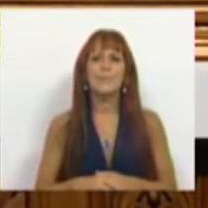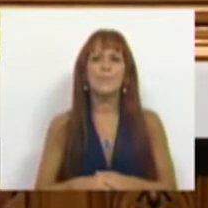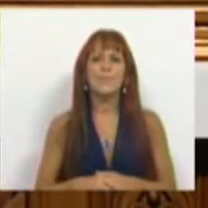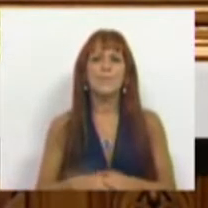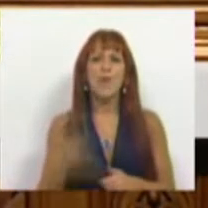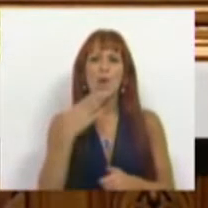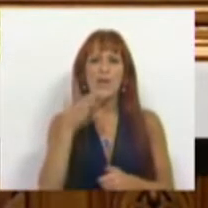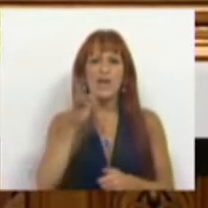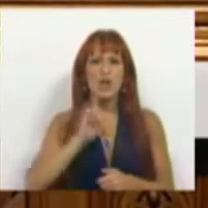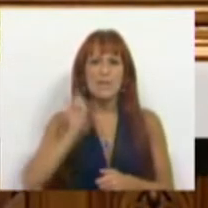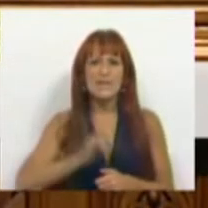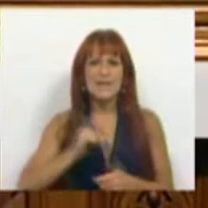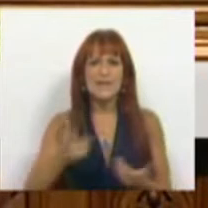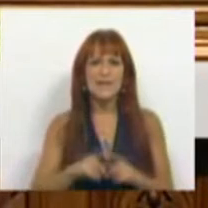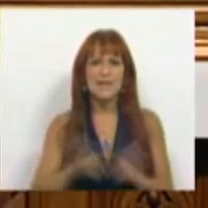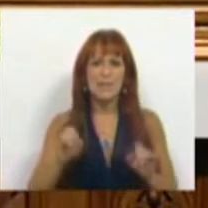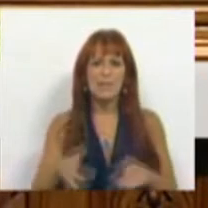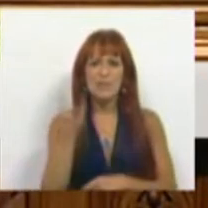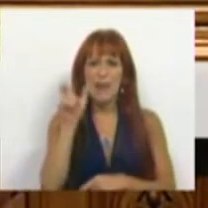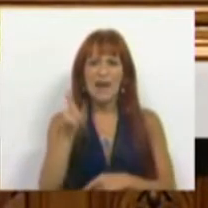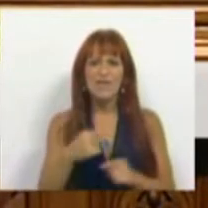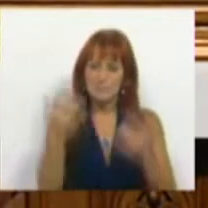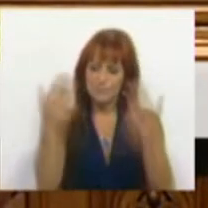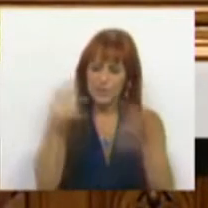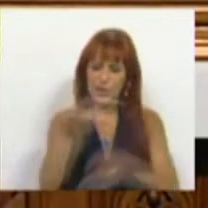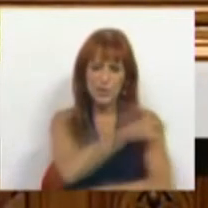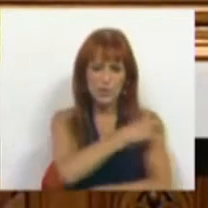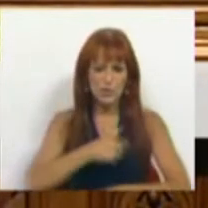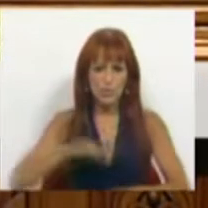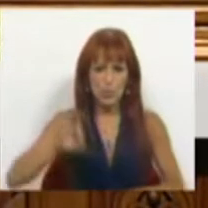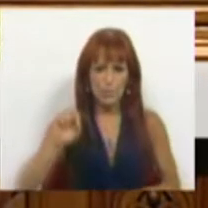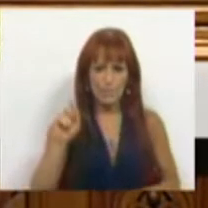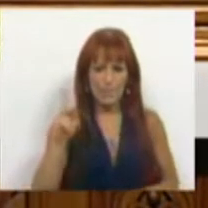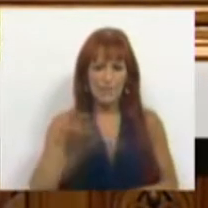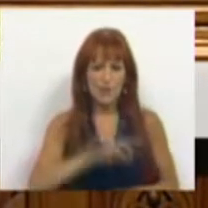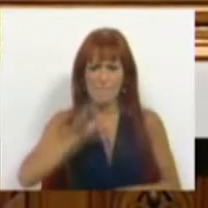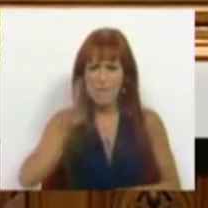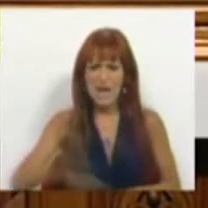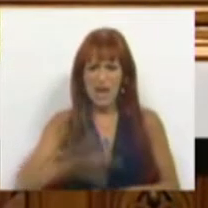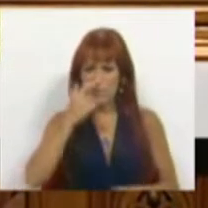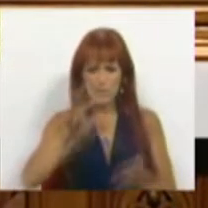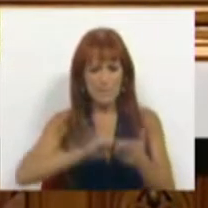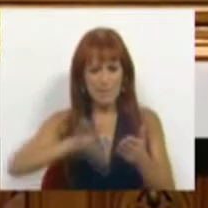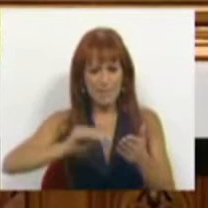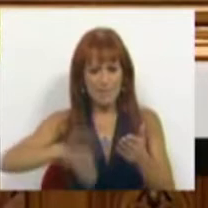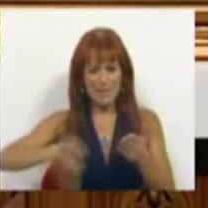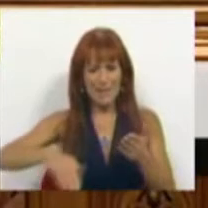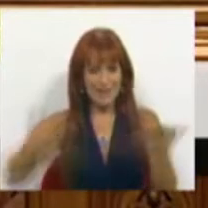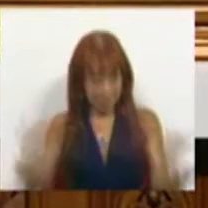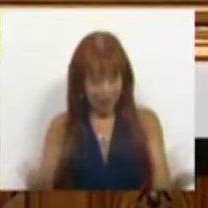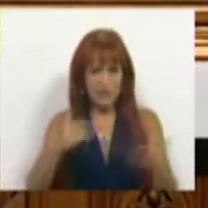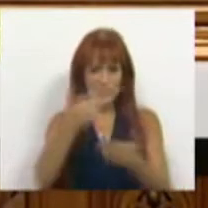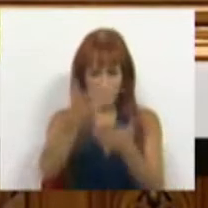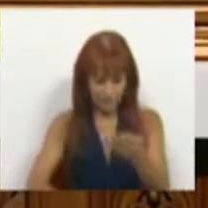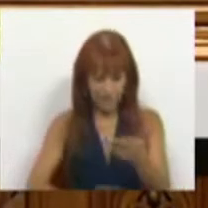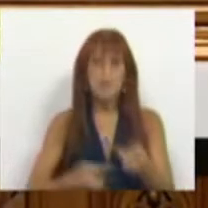Obrigado, Sra. Presidente. As primeiras palavras para saudar em nome do Partido Ecologista aos Verdes os melhores cidadãos que subscreveram esta petição